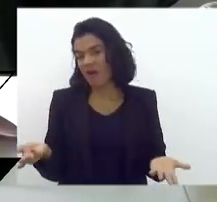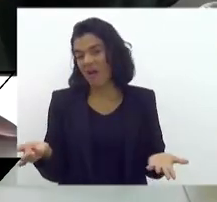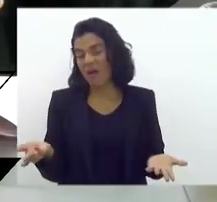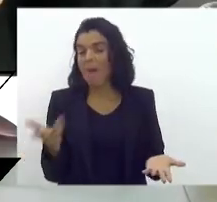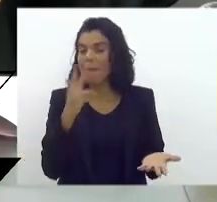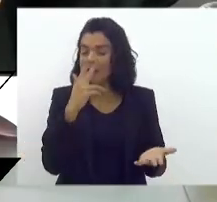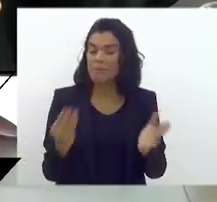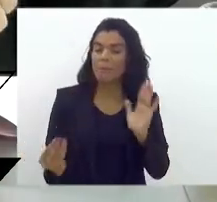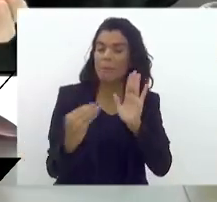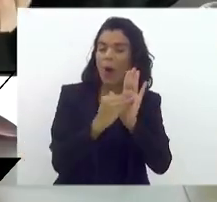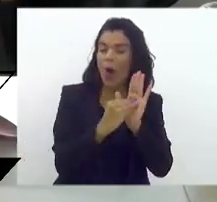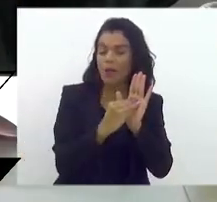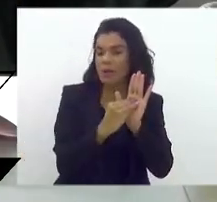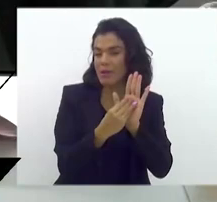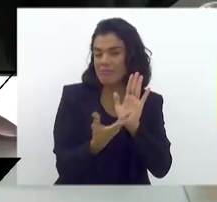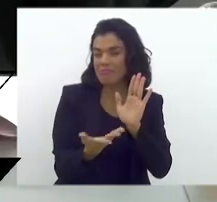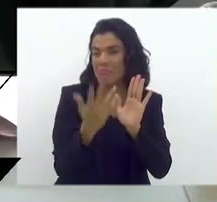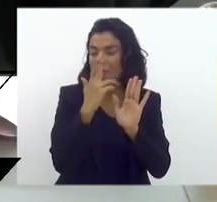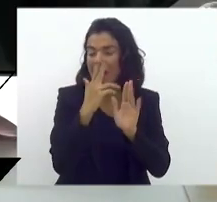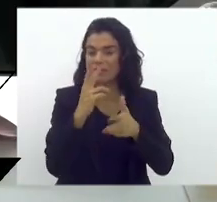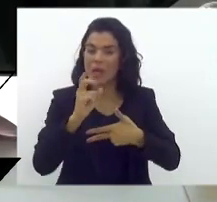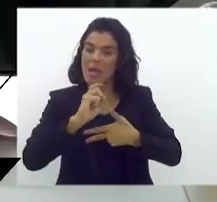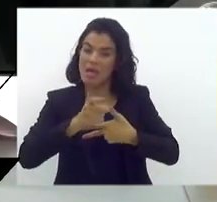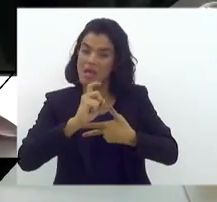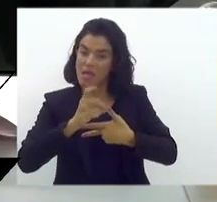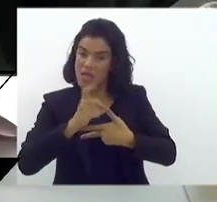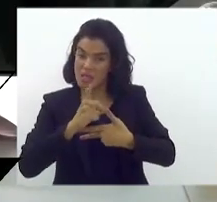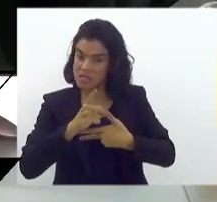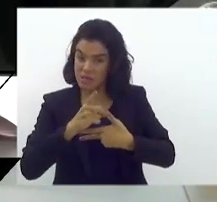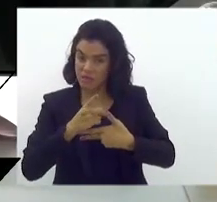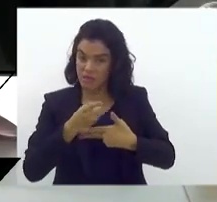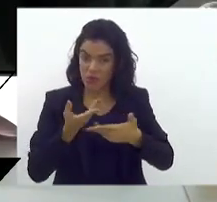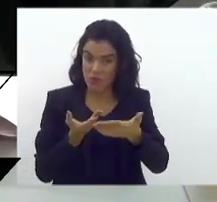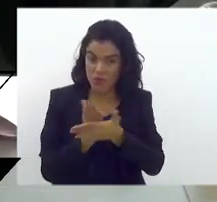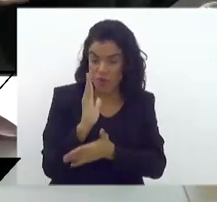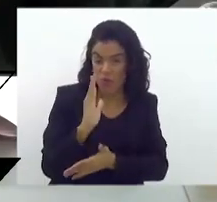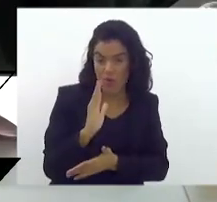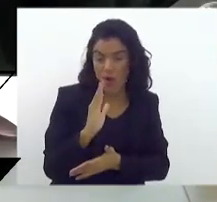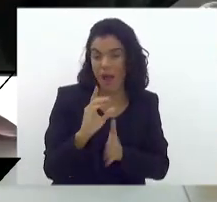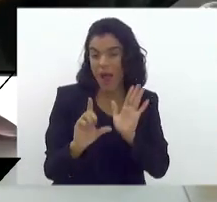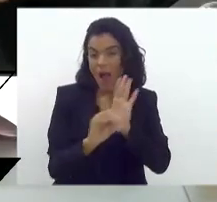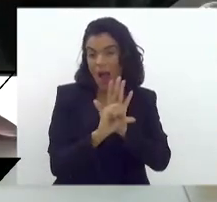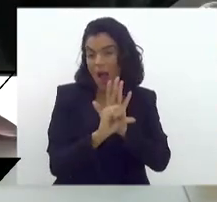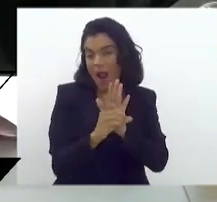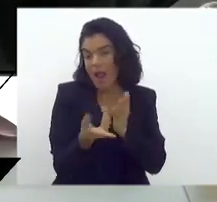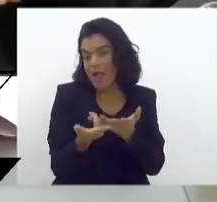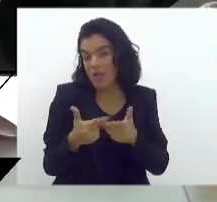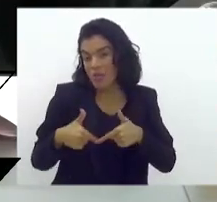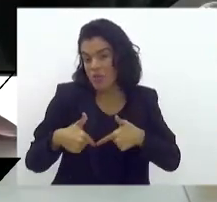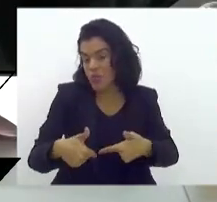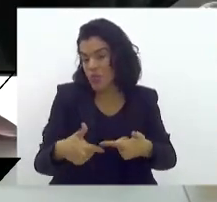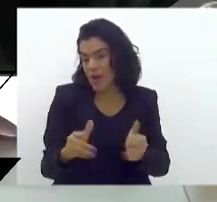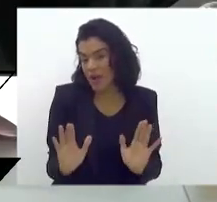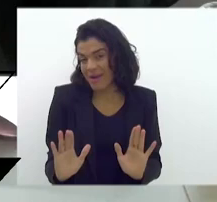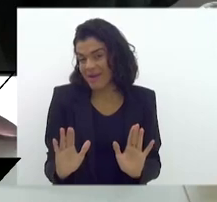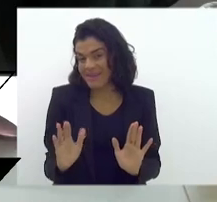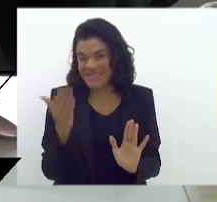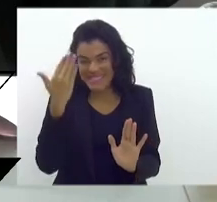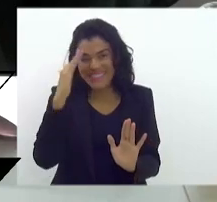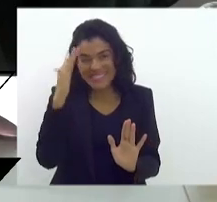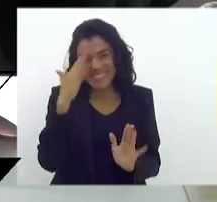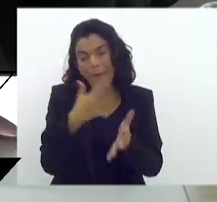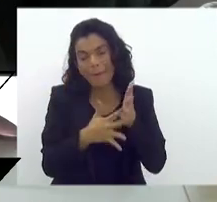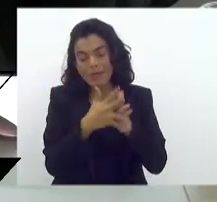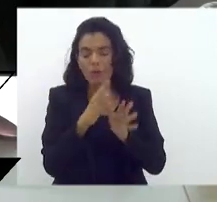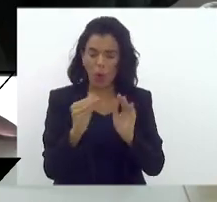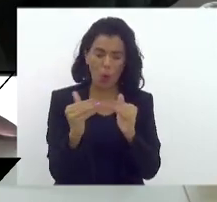bota isso, se o Executivo não regulamentar, a lei não entra em vigor. Então, eu acho que isso é um tiro no pé. Concordo